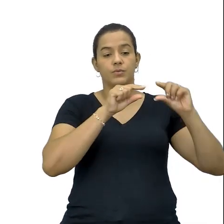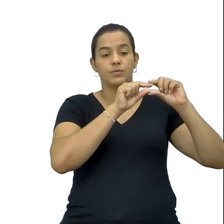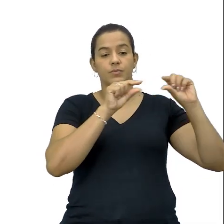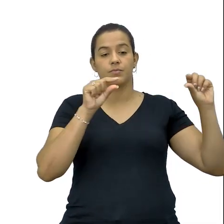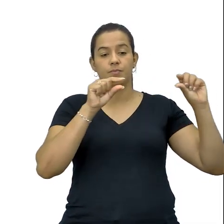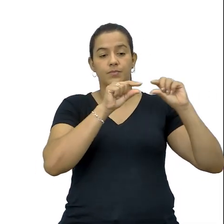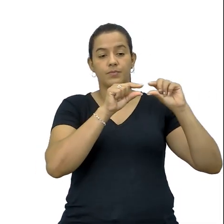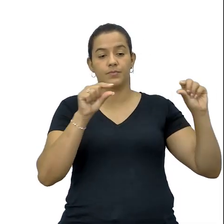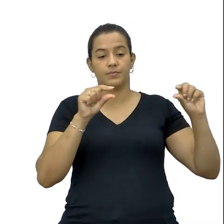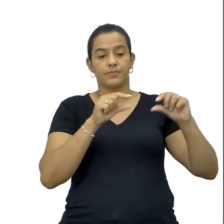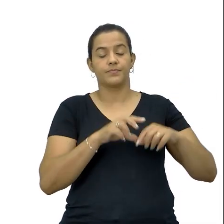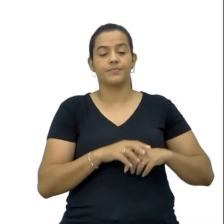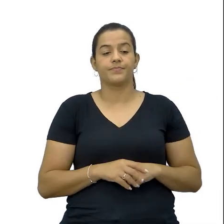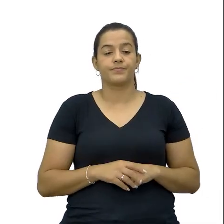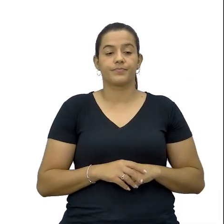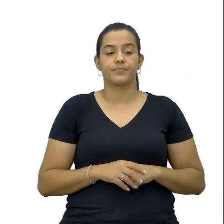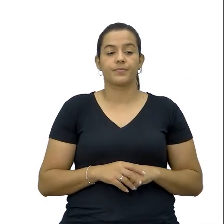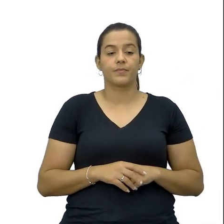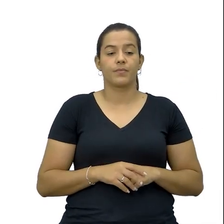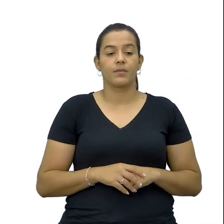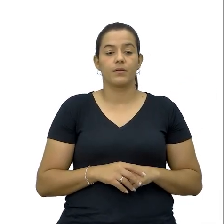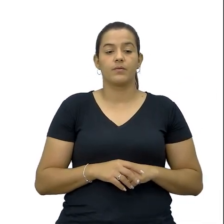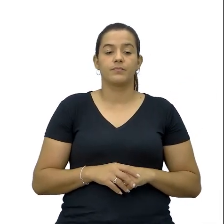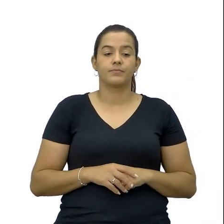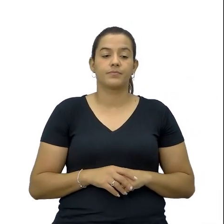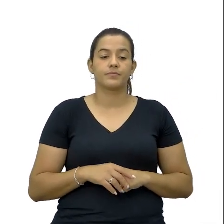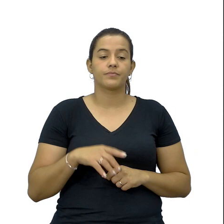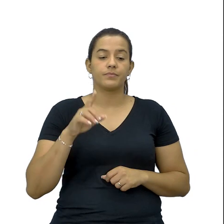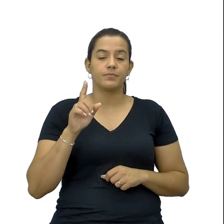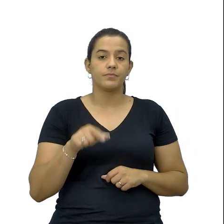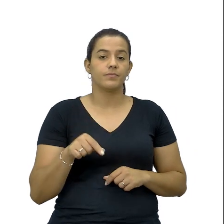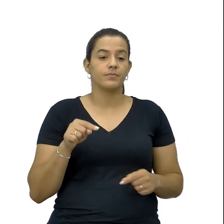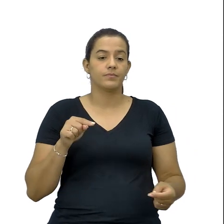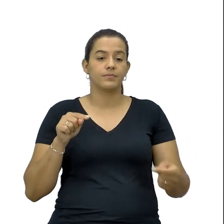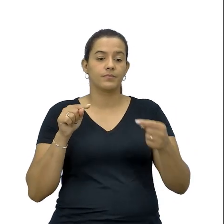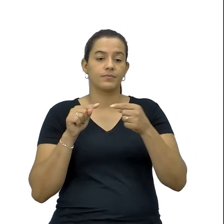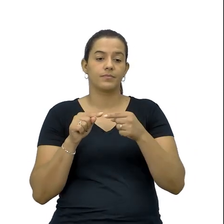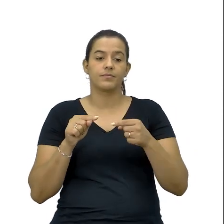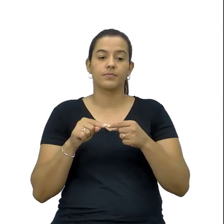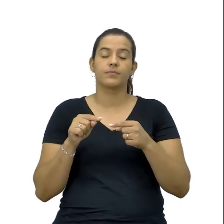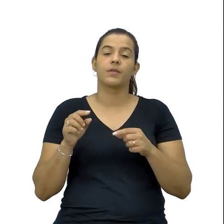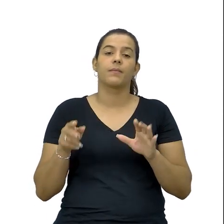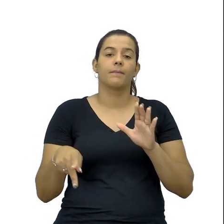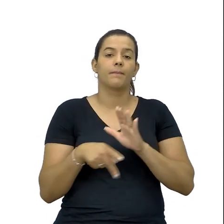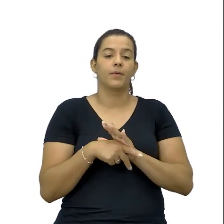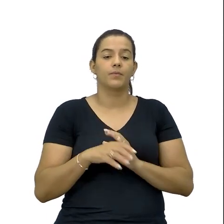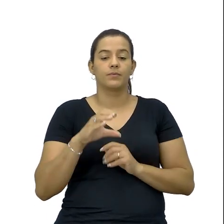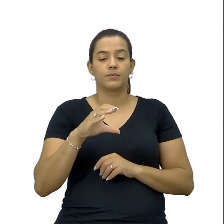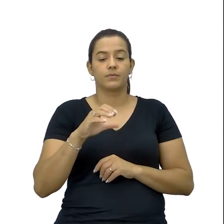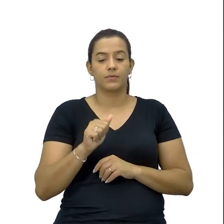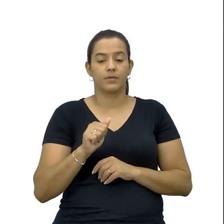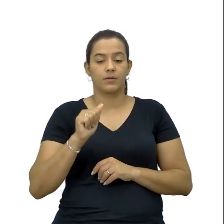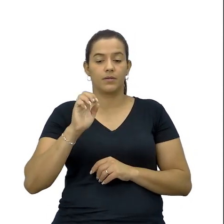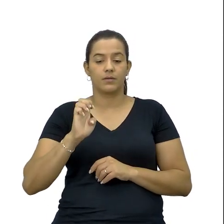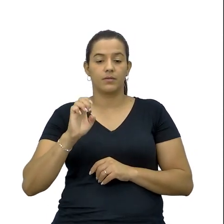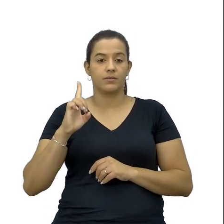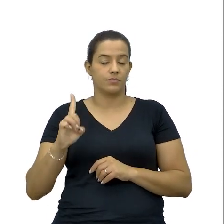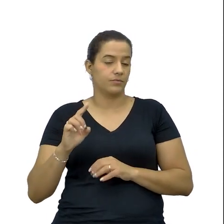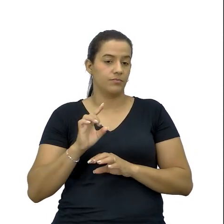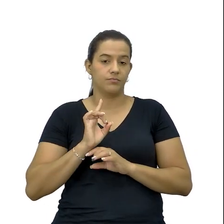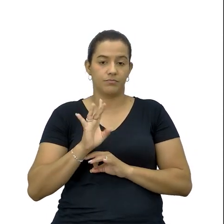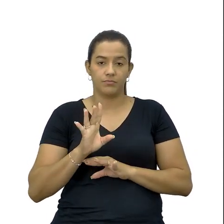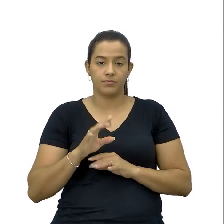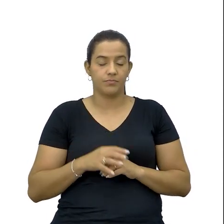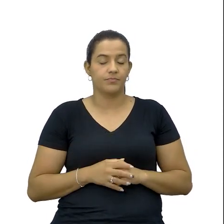em cima, só vou trazer para vocês. Esse código é o código do CAED, tá bom? É um código